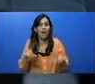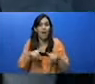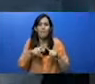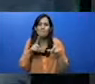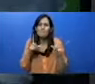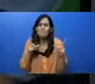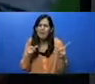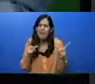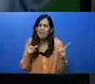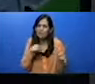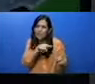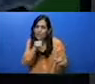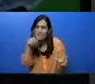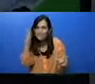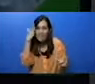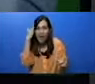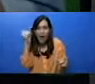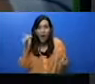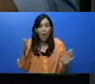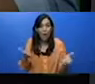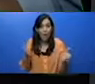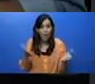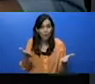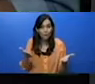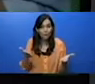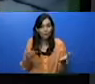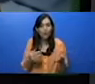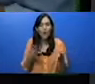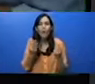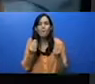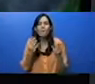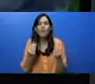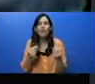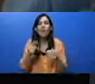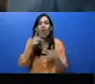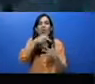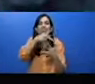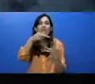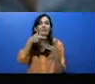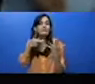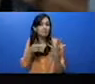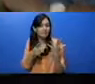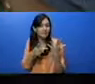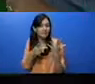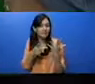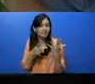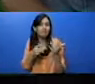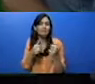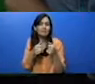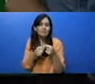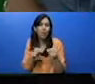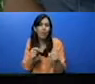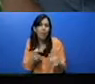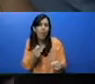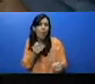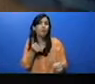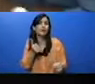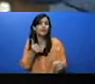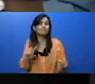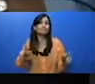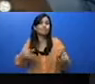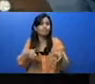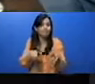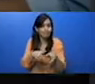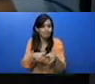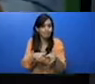você sabia que hoje, atualmente, muitas das espécies, sim, estão ameaçadas de extinção. E